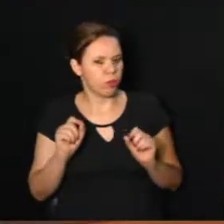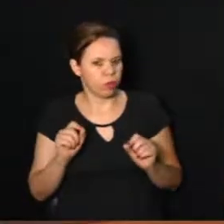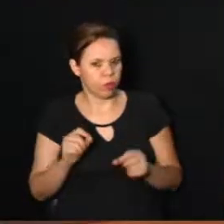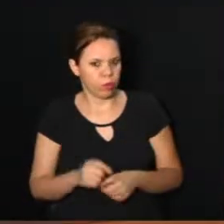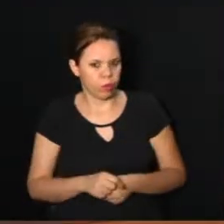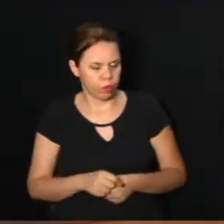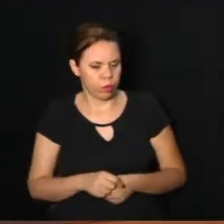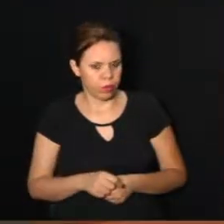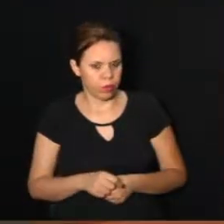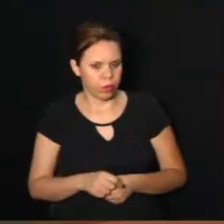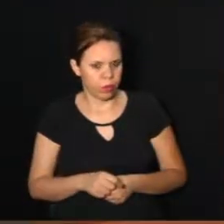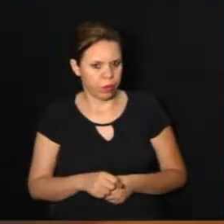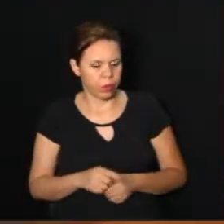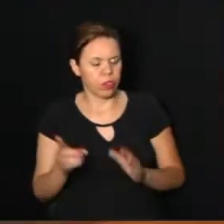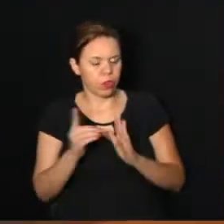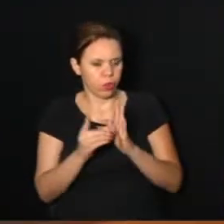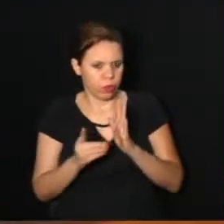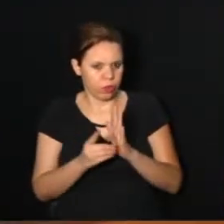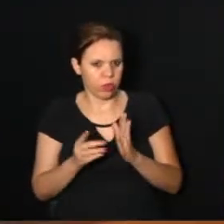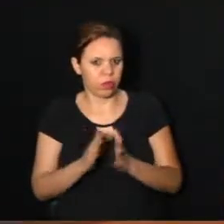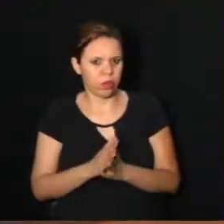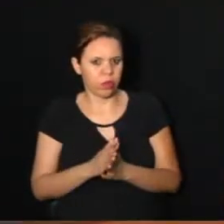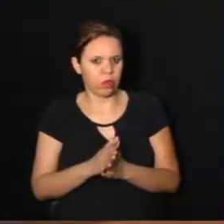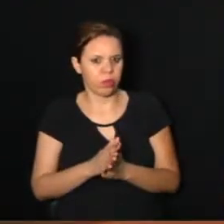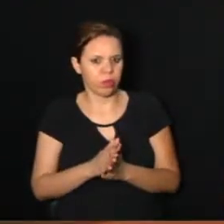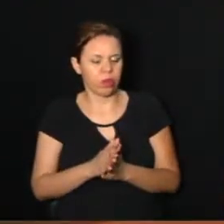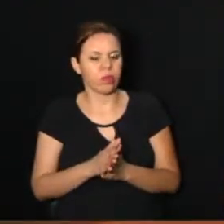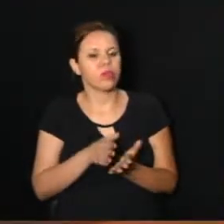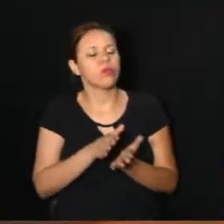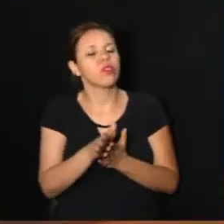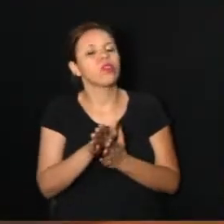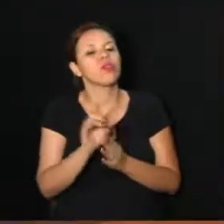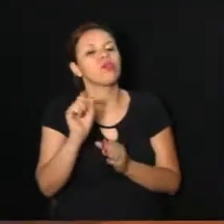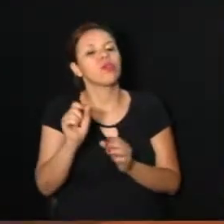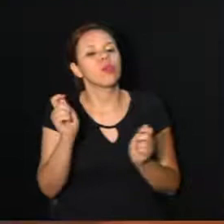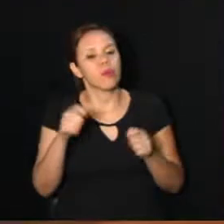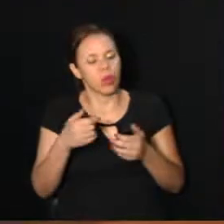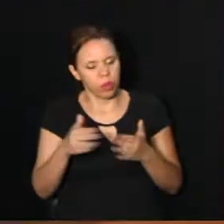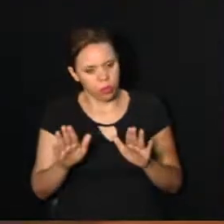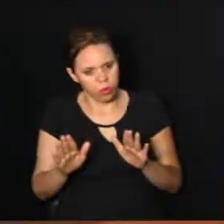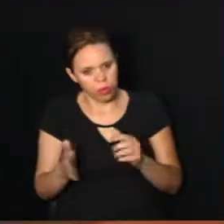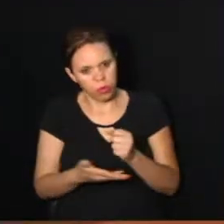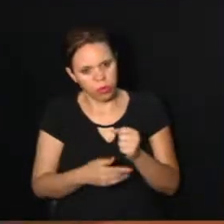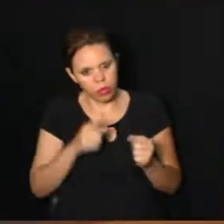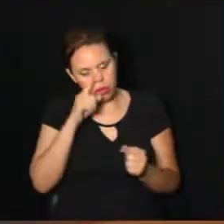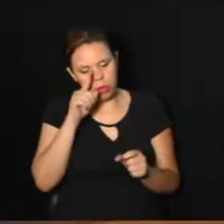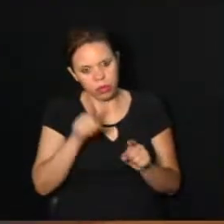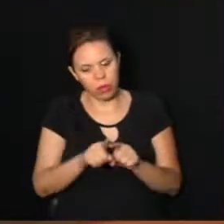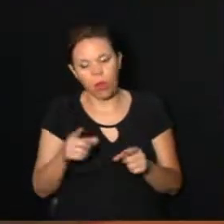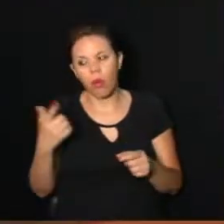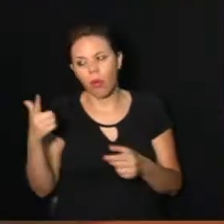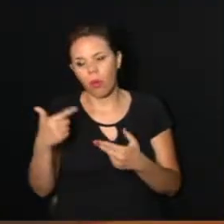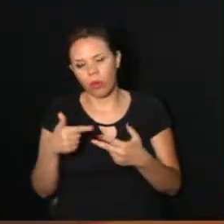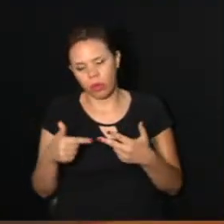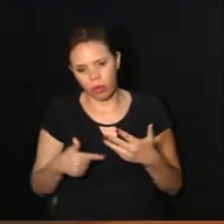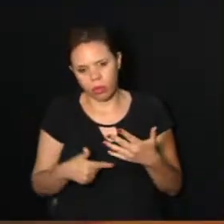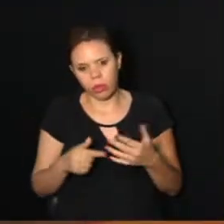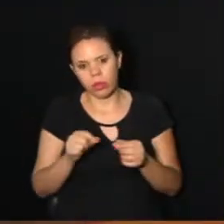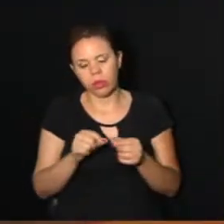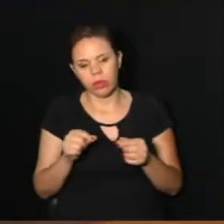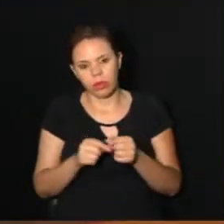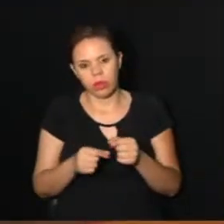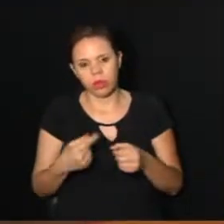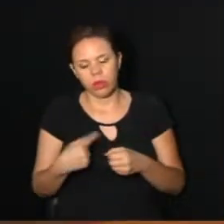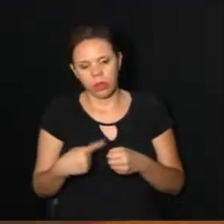relação à questão do decreto emitindo de baixo risco. Outra coisa é que o município também,